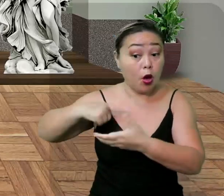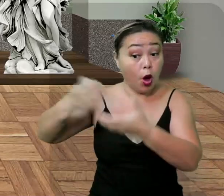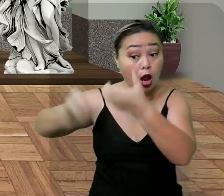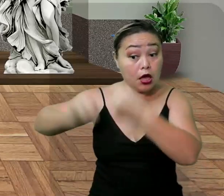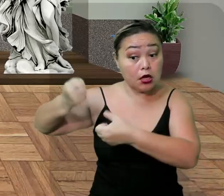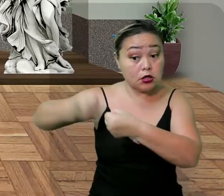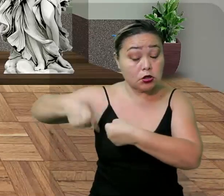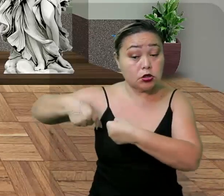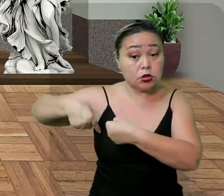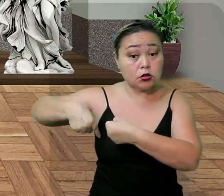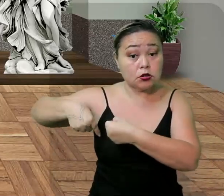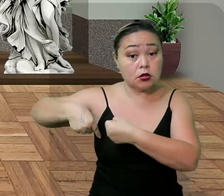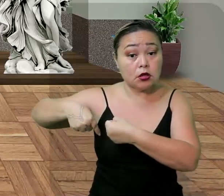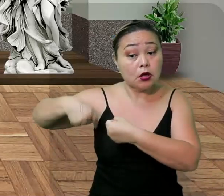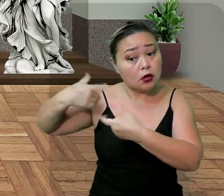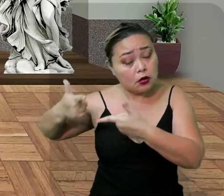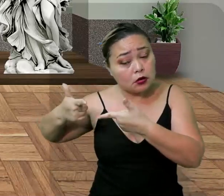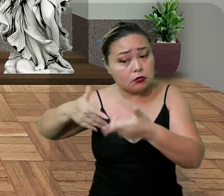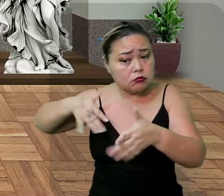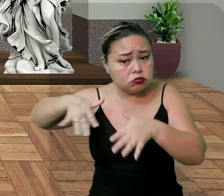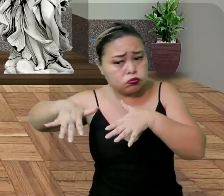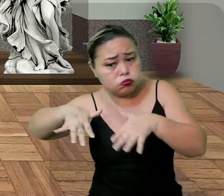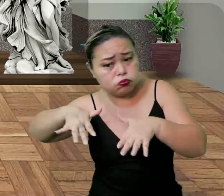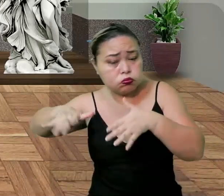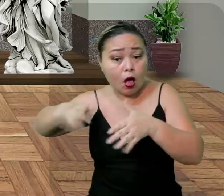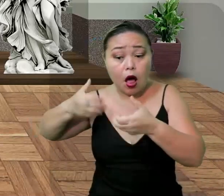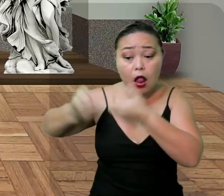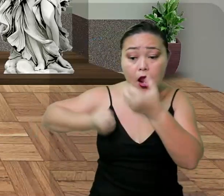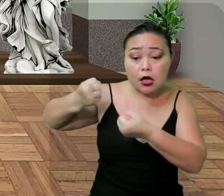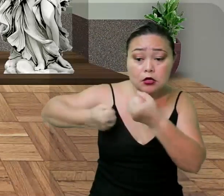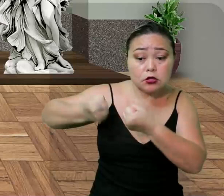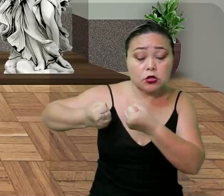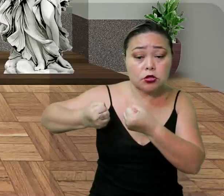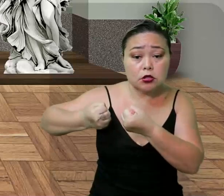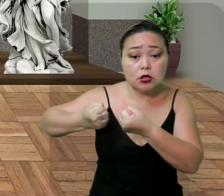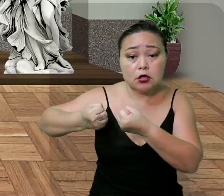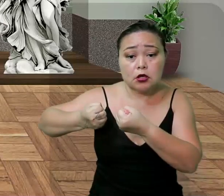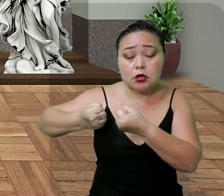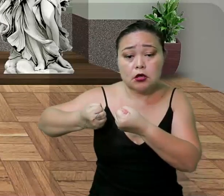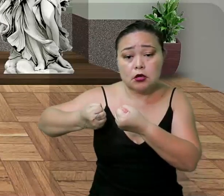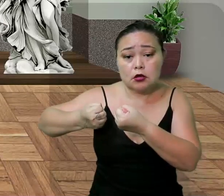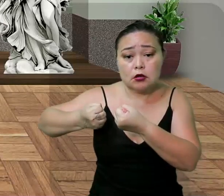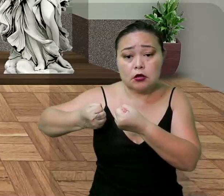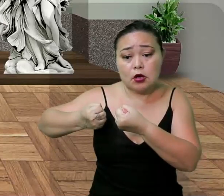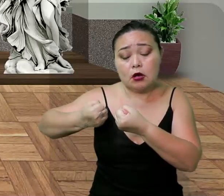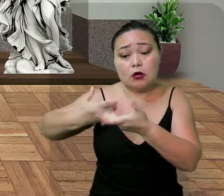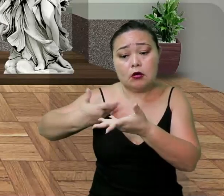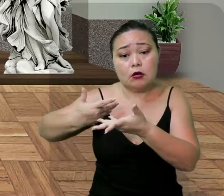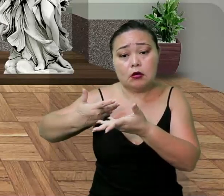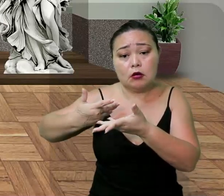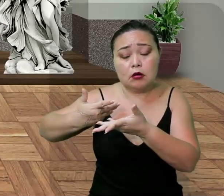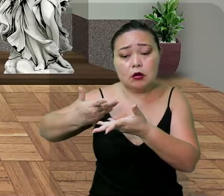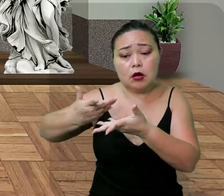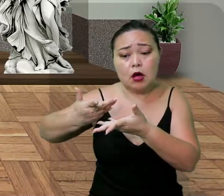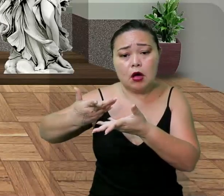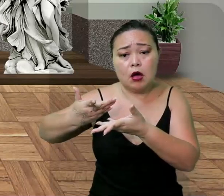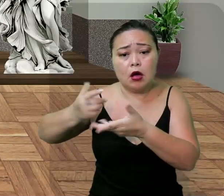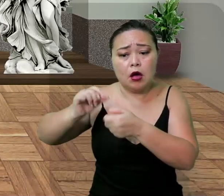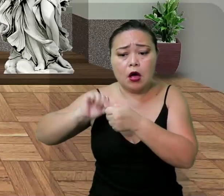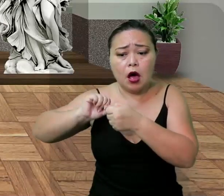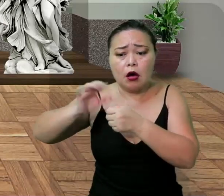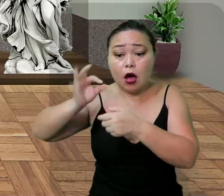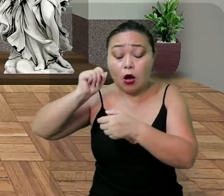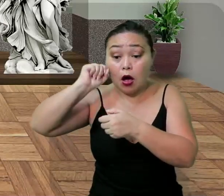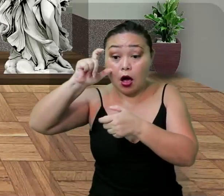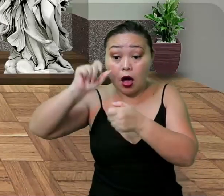leite, que está tendo uma movimentação contra o leite. Né? Para o cara trazer, o cara acorda 4, 5 horas da